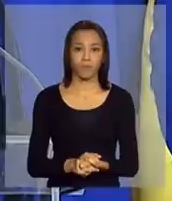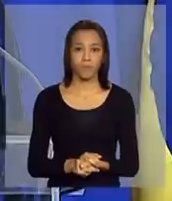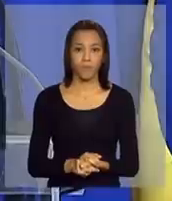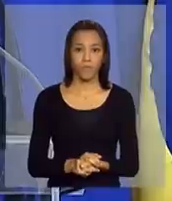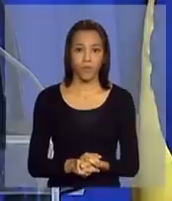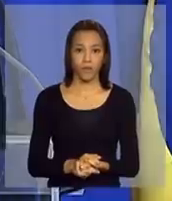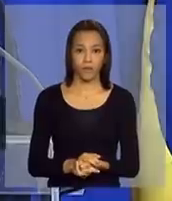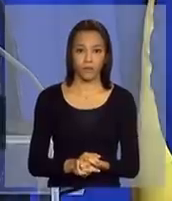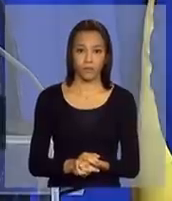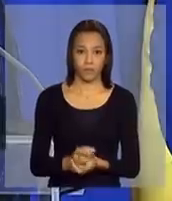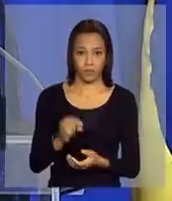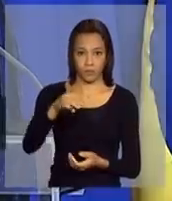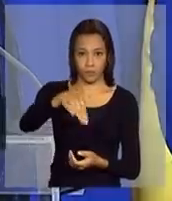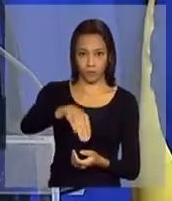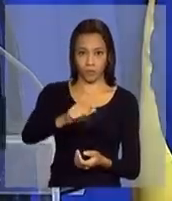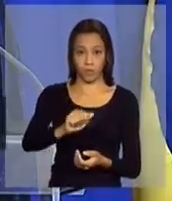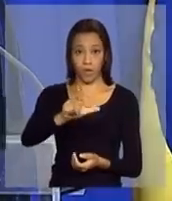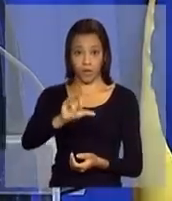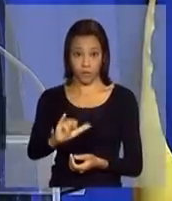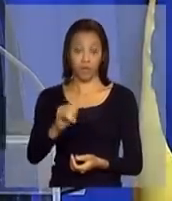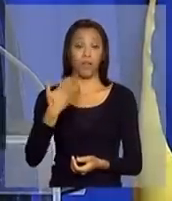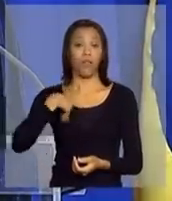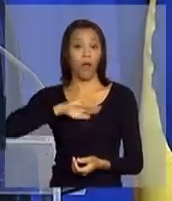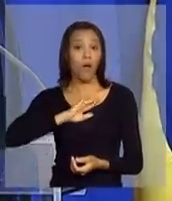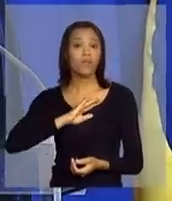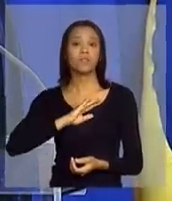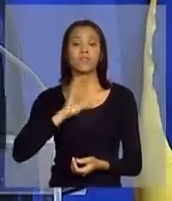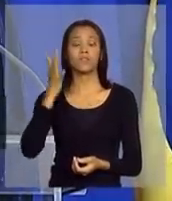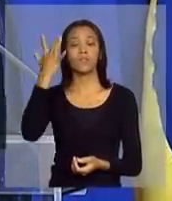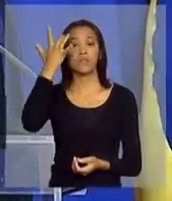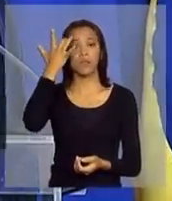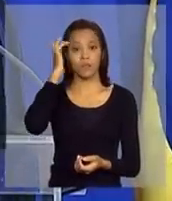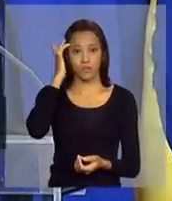do Mali, nós consideramos que